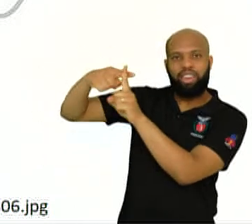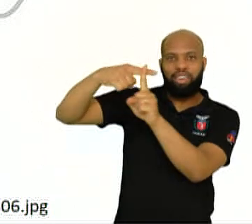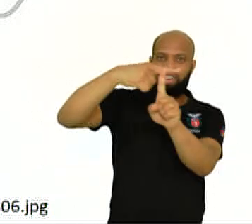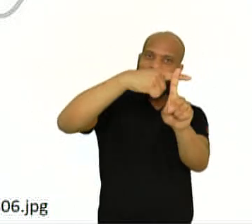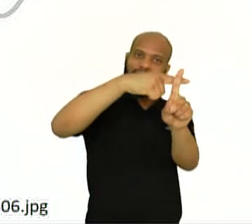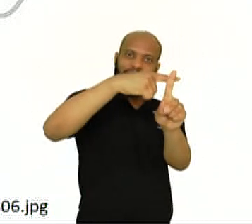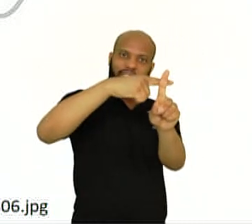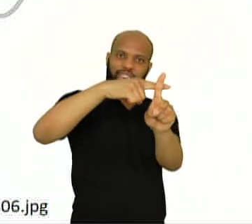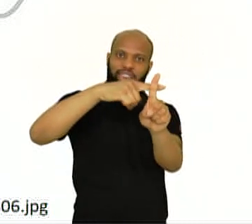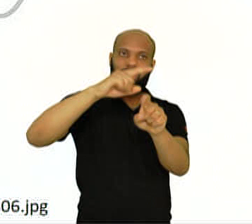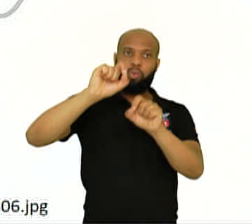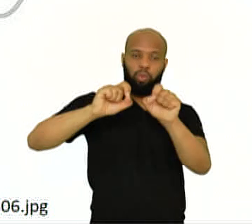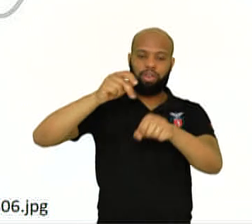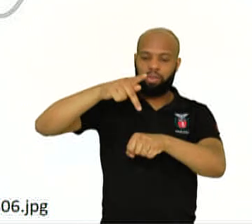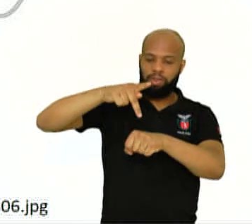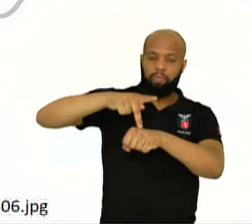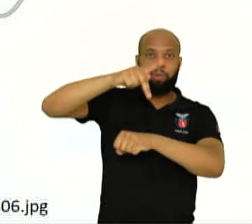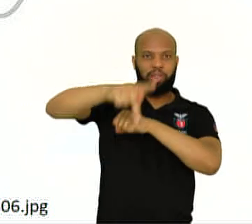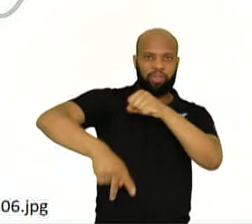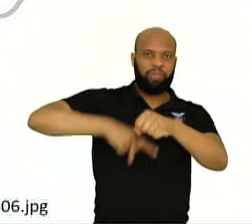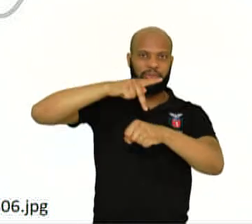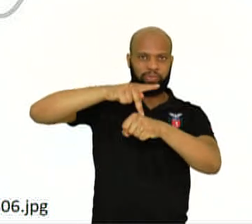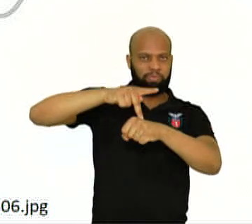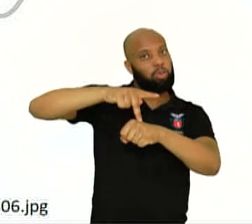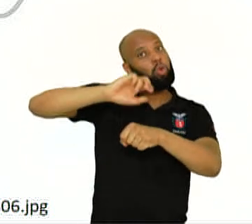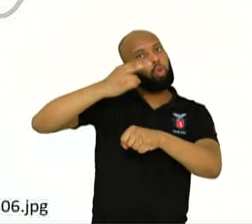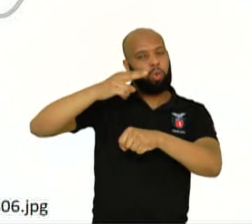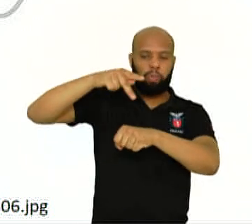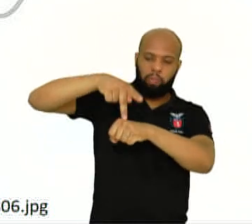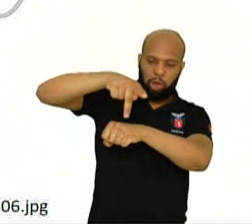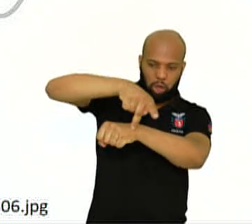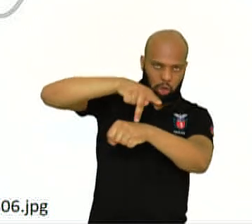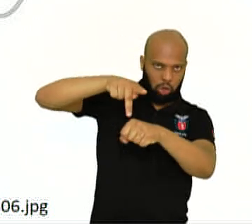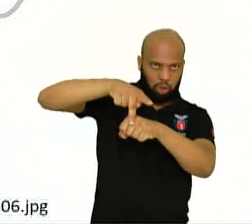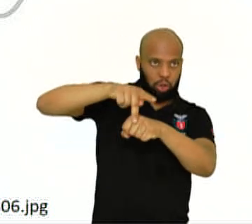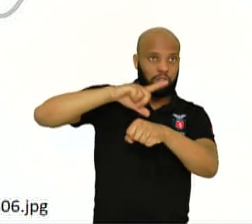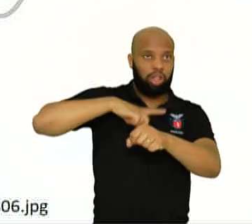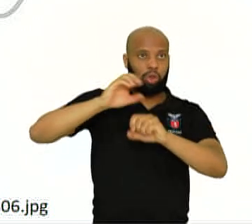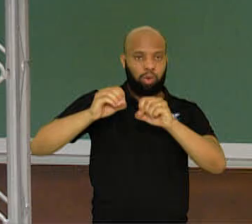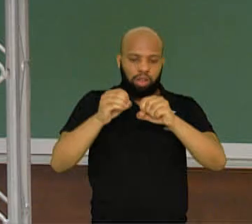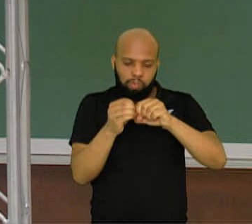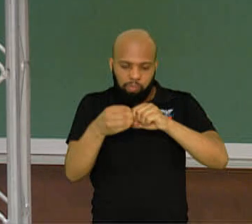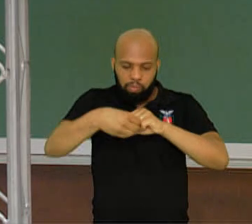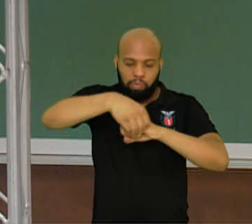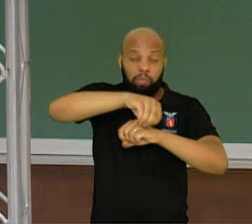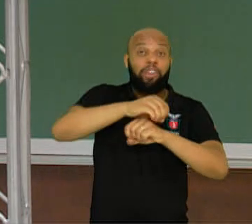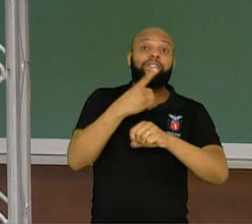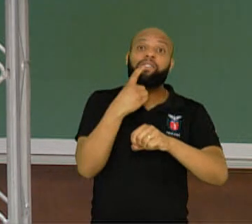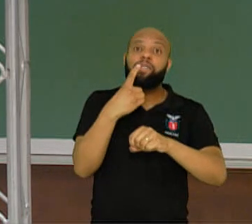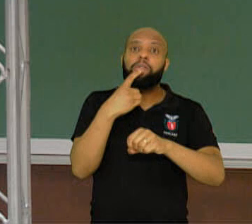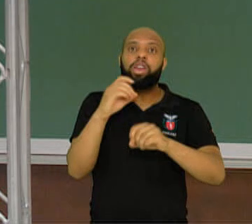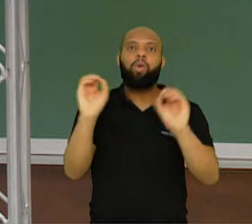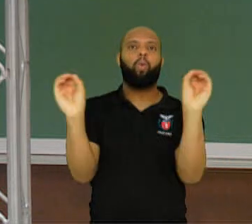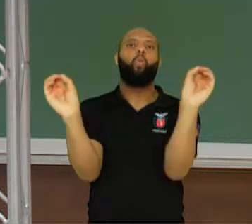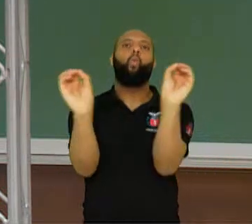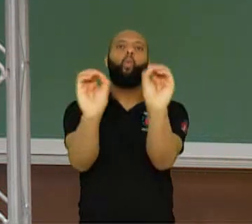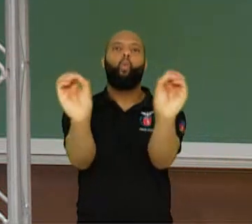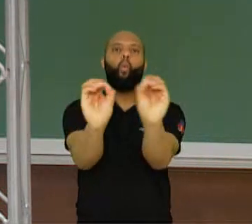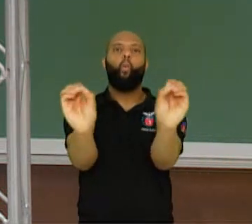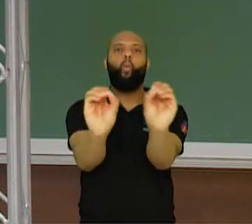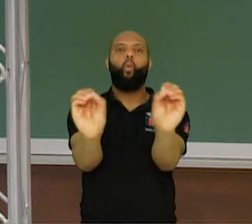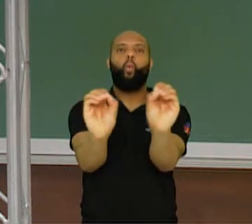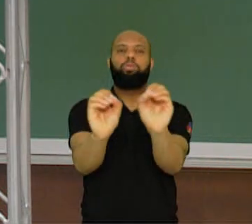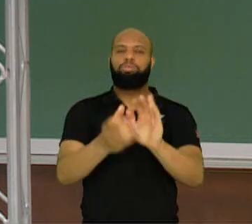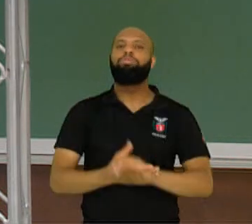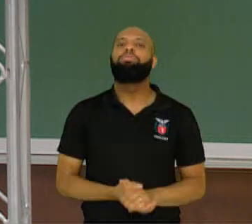positivo, próton. Do lado, em vermelhinho, eu tenho que não tem carga